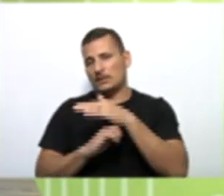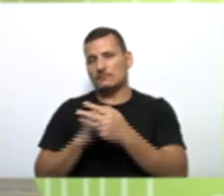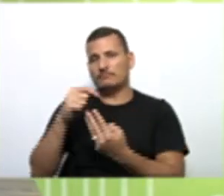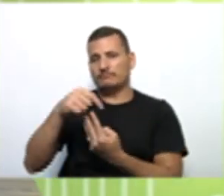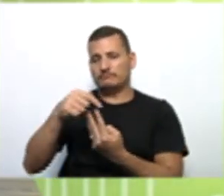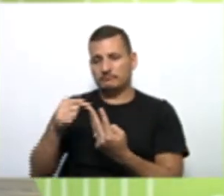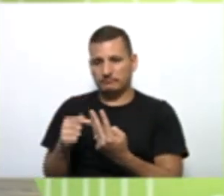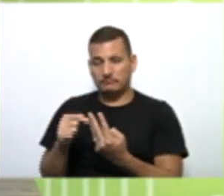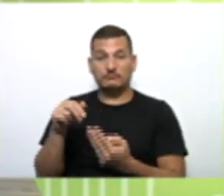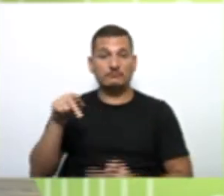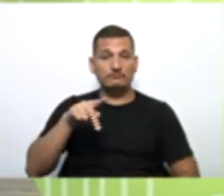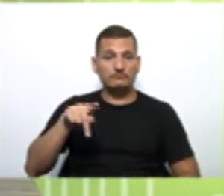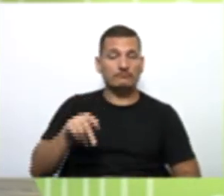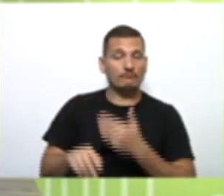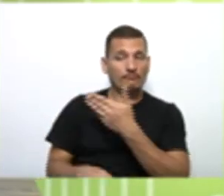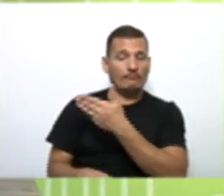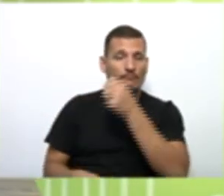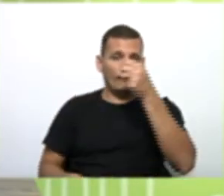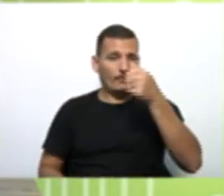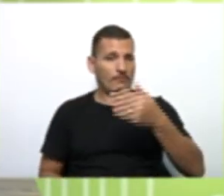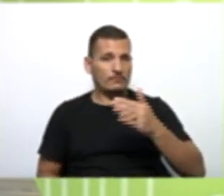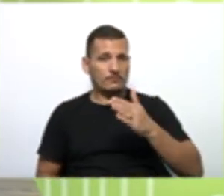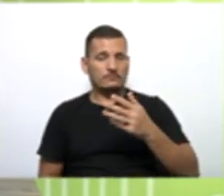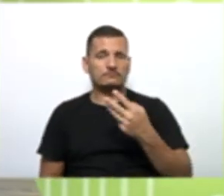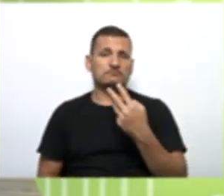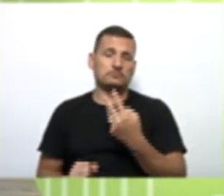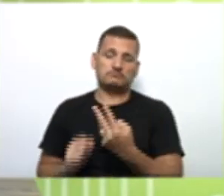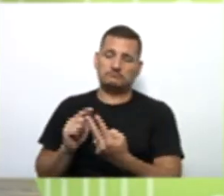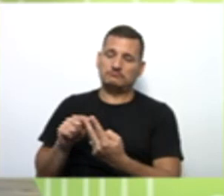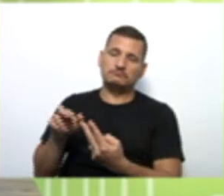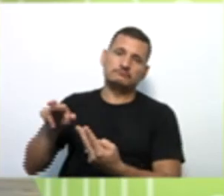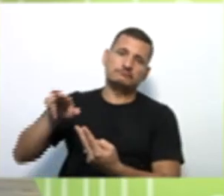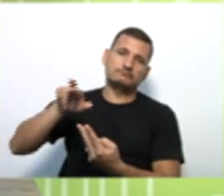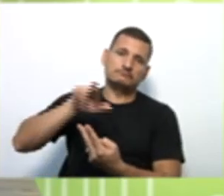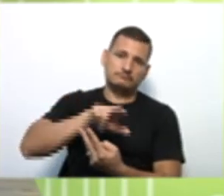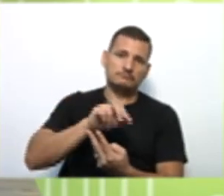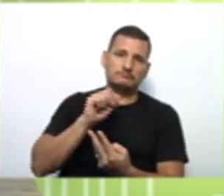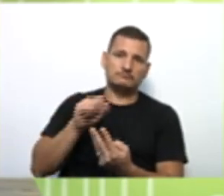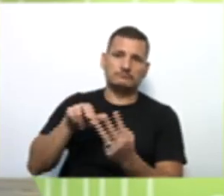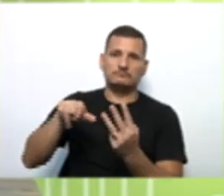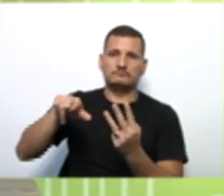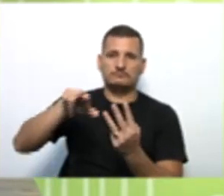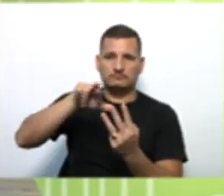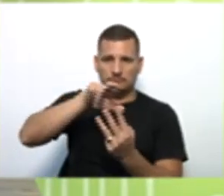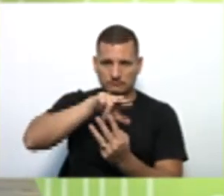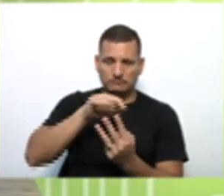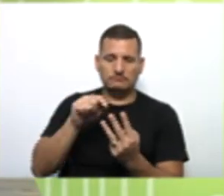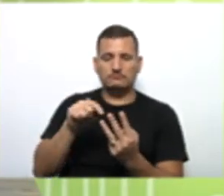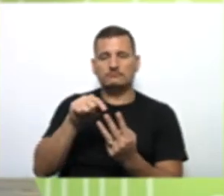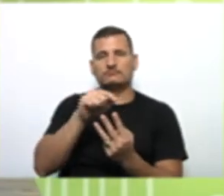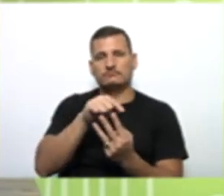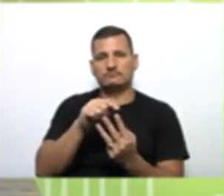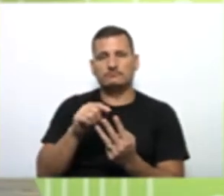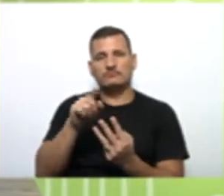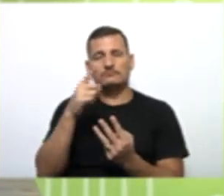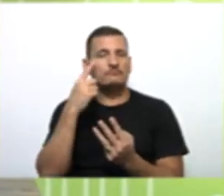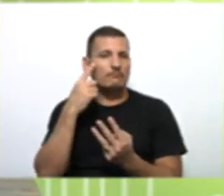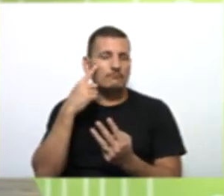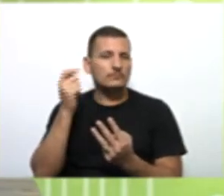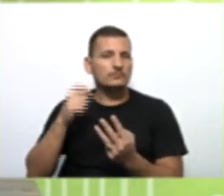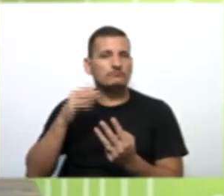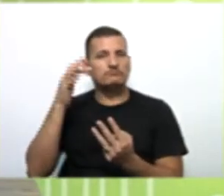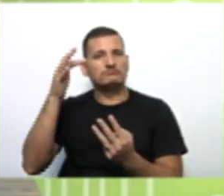professor Cássio bem lembrou, de preferência instituições diferentes, até para vocês já visualizarem essa possibilidade de estágio, né? Uma